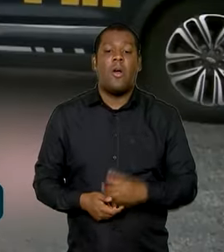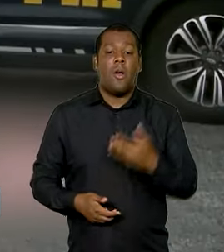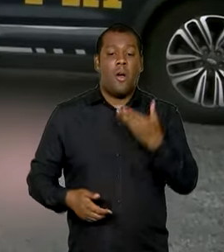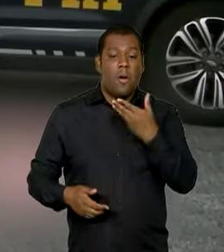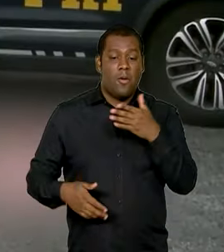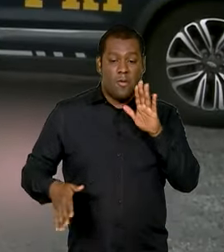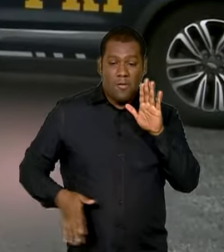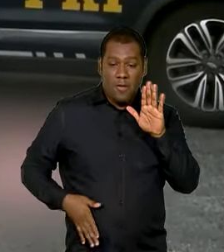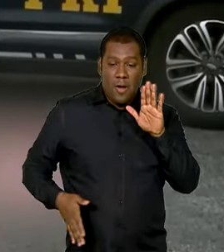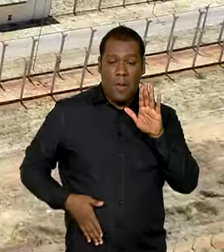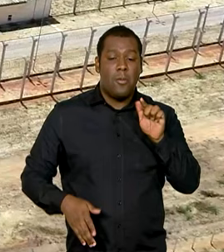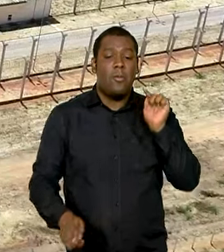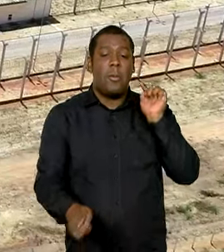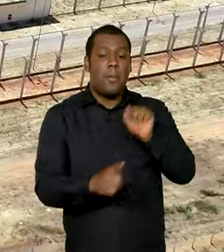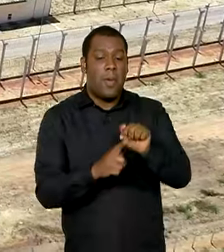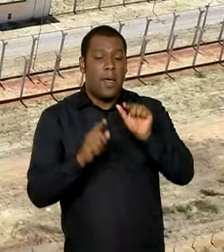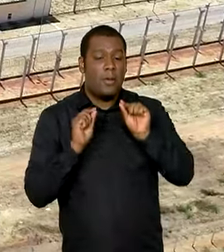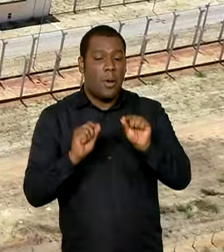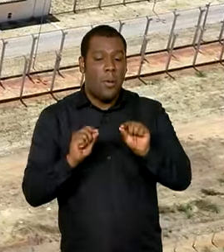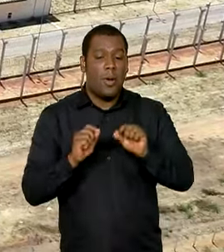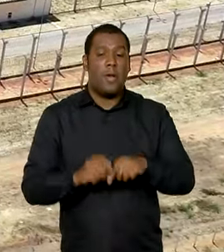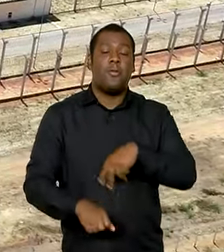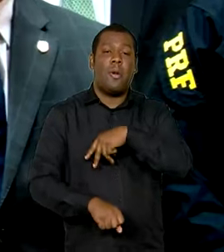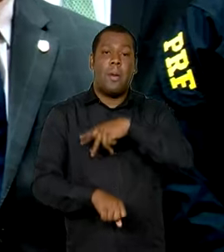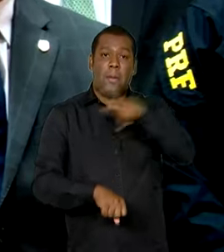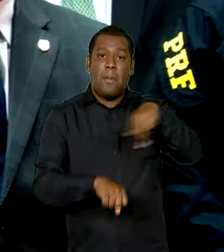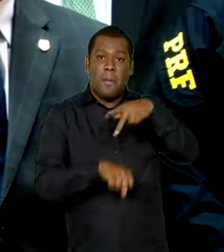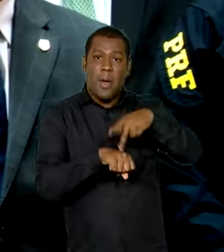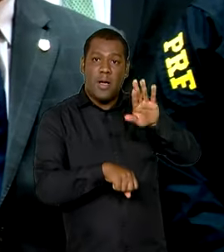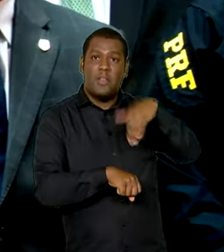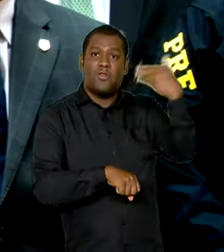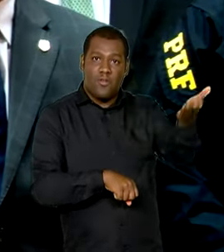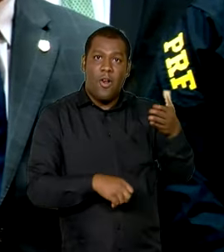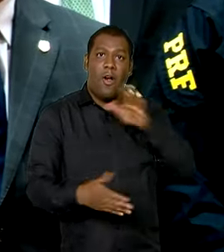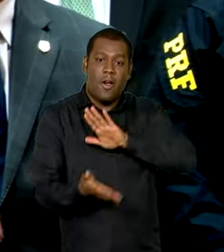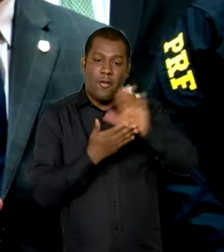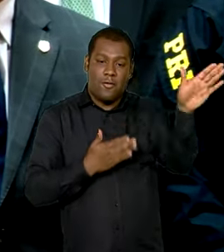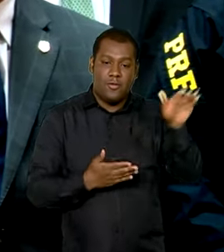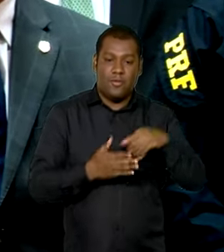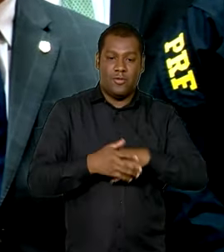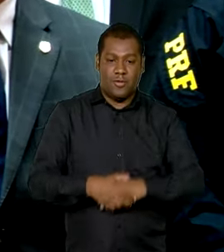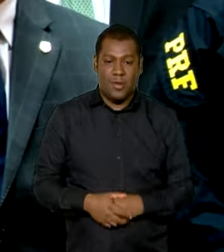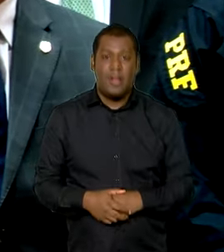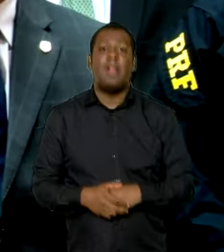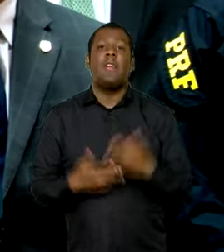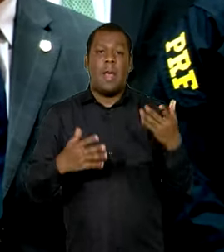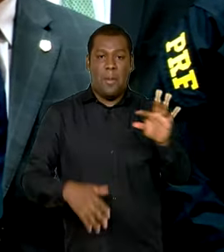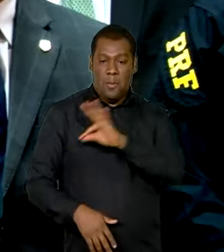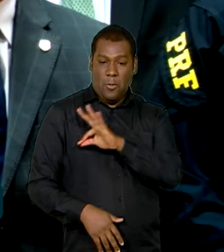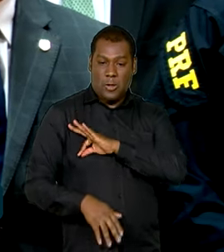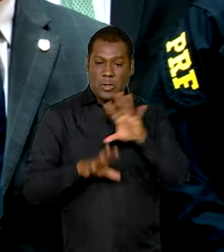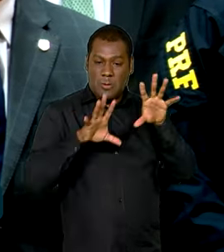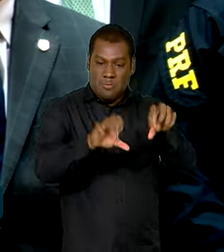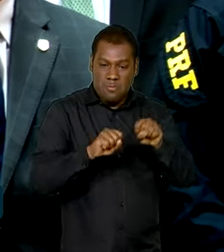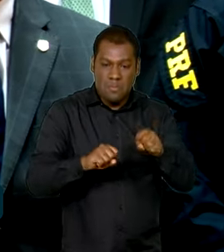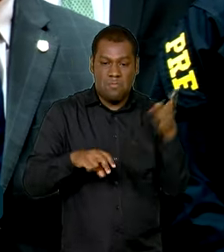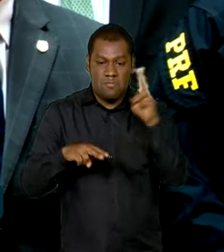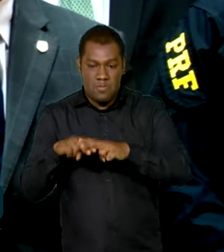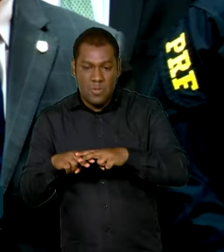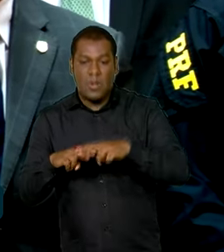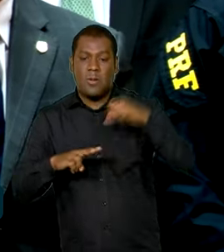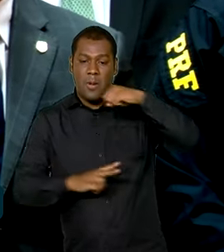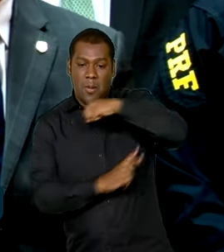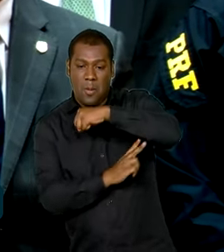tinham uma meta traçada sair do país foram presos numa ponte foram cercados essa